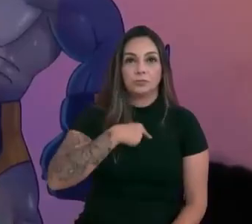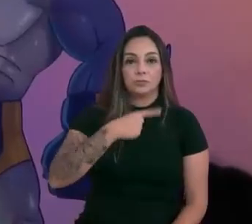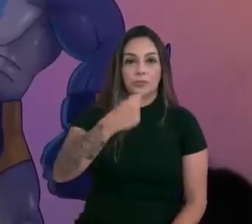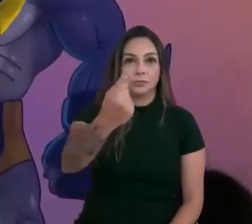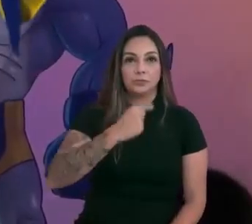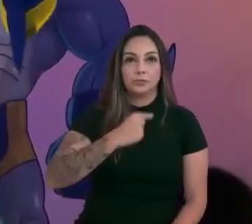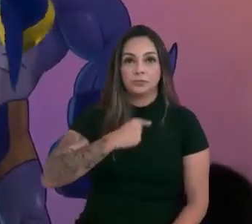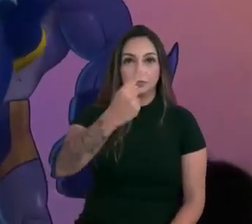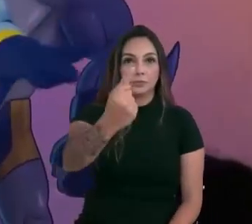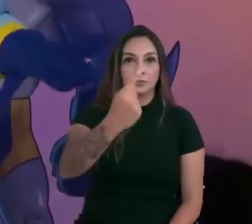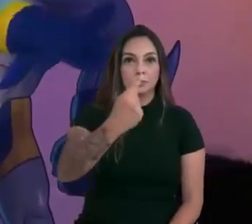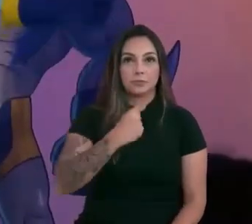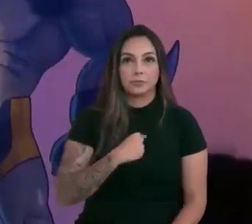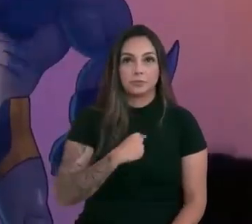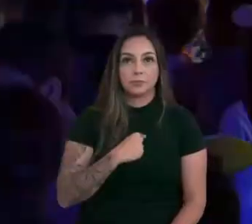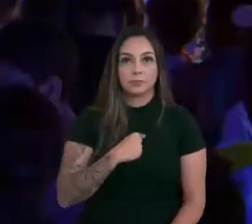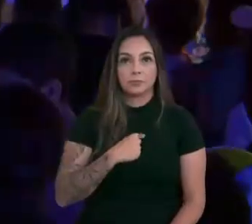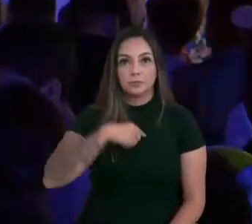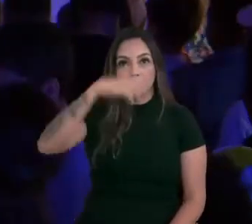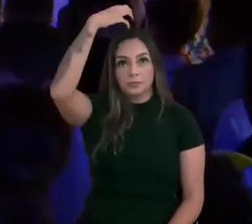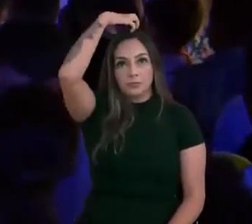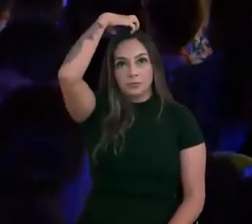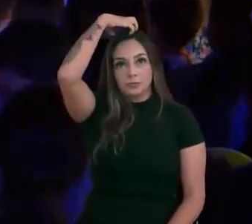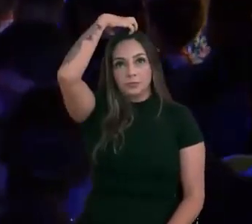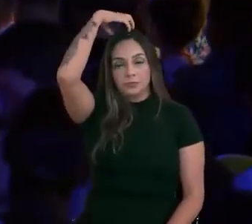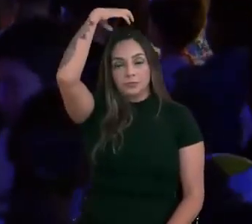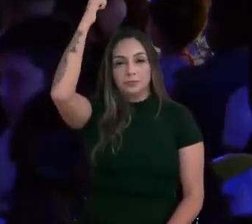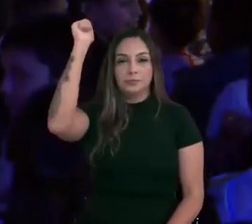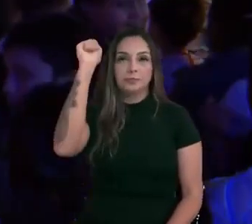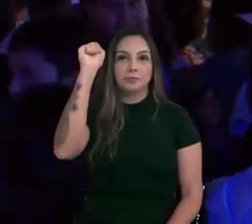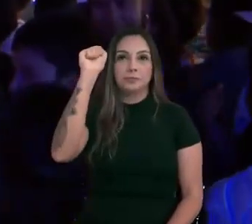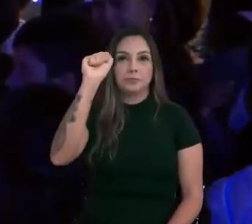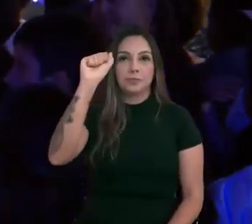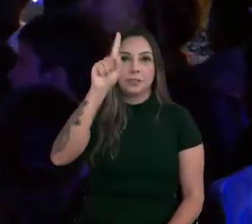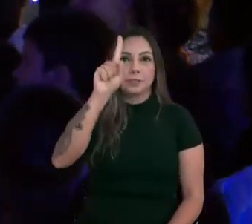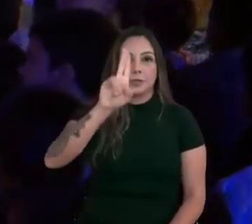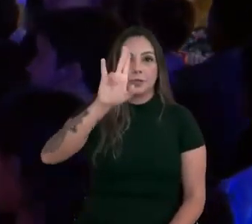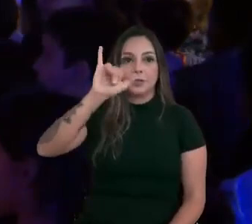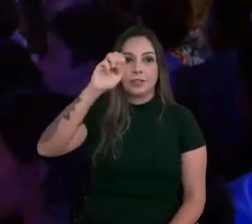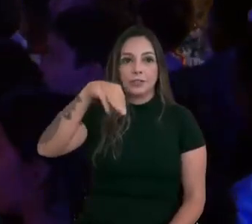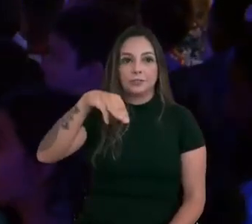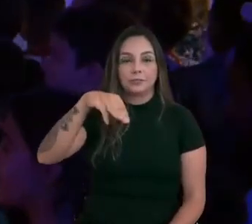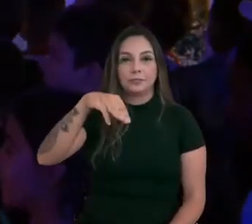nós no reino de Azulha.